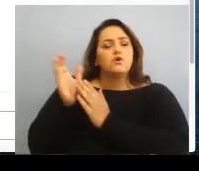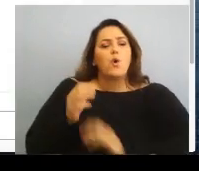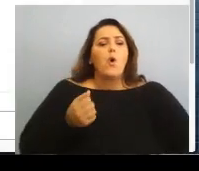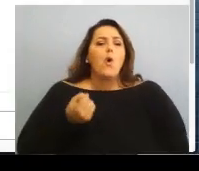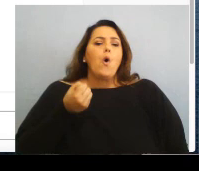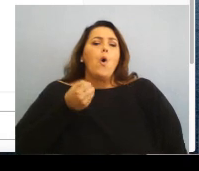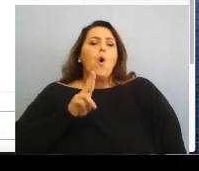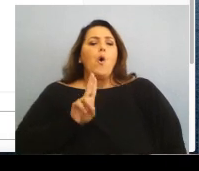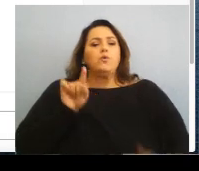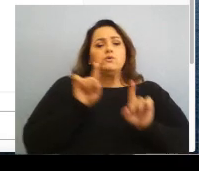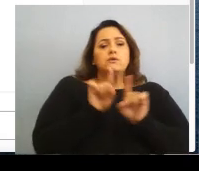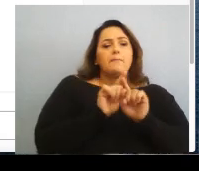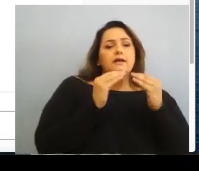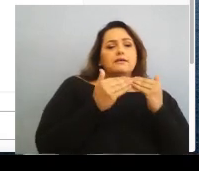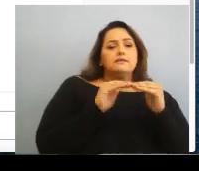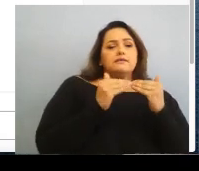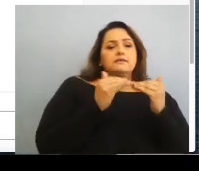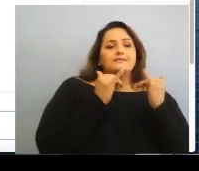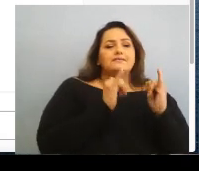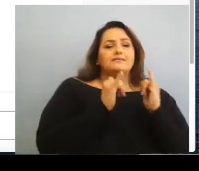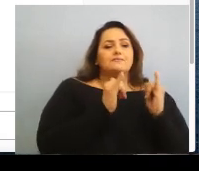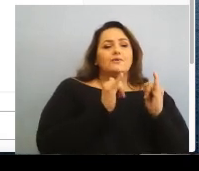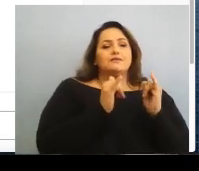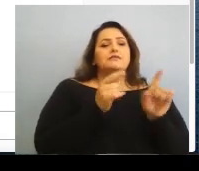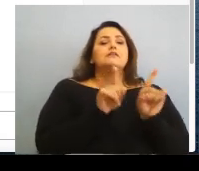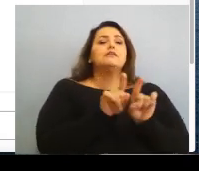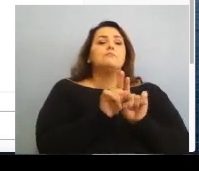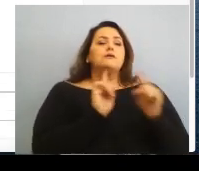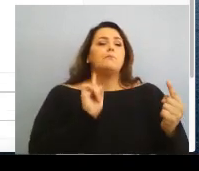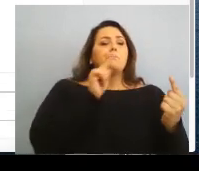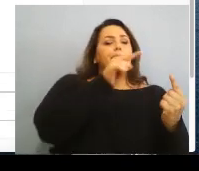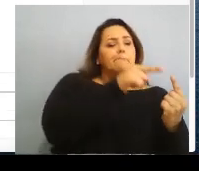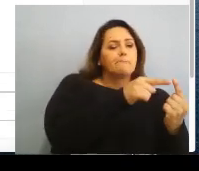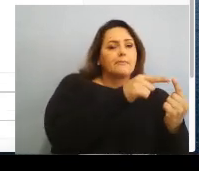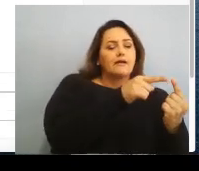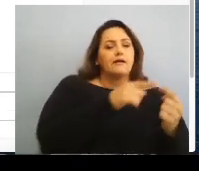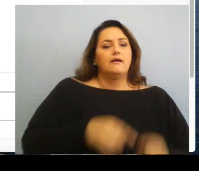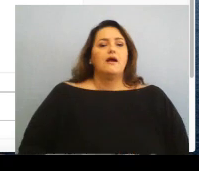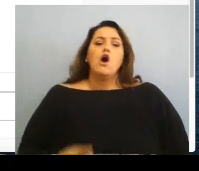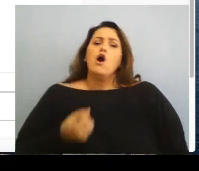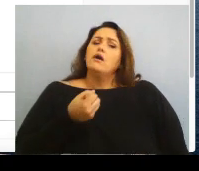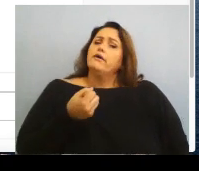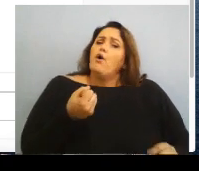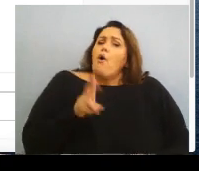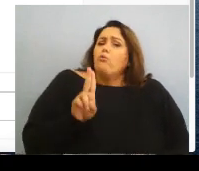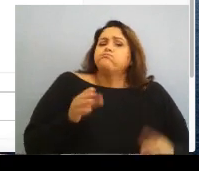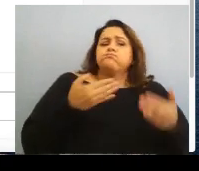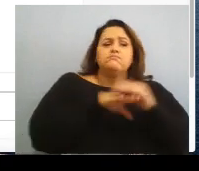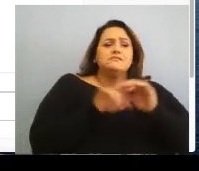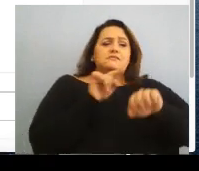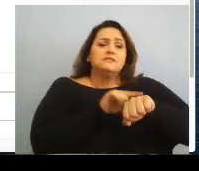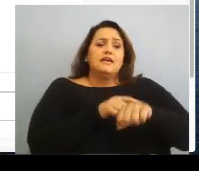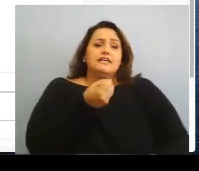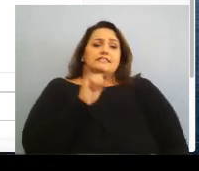um gerador e também um transportador, pode ser um destinador e eventualmente um armazenamento temporário. Se você for só